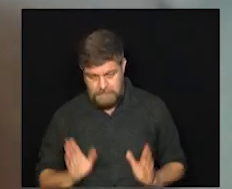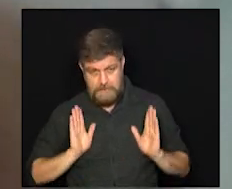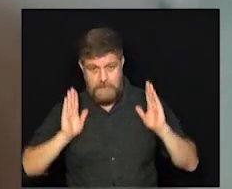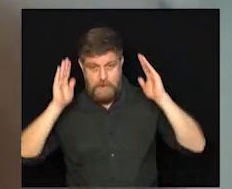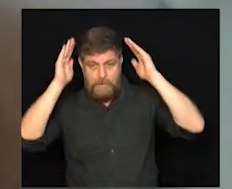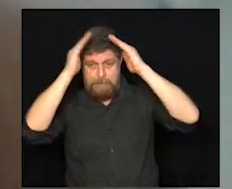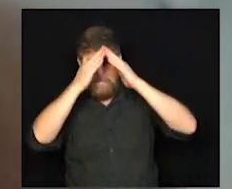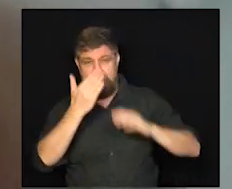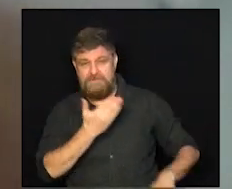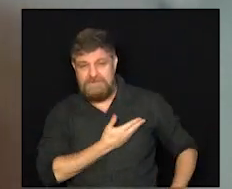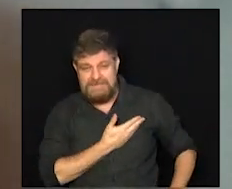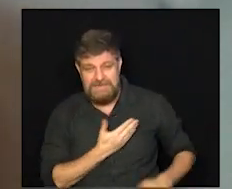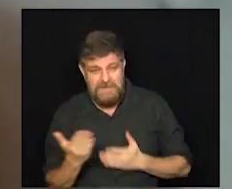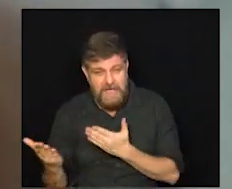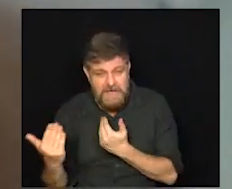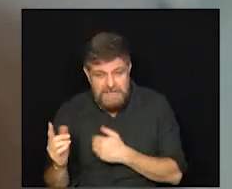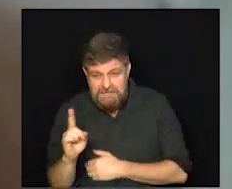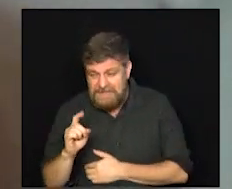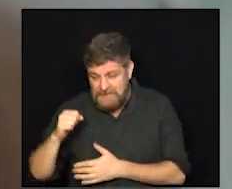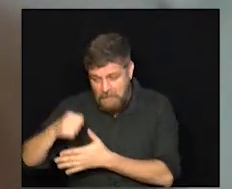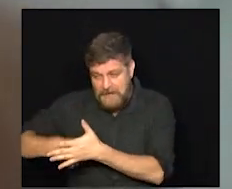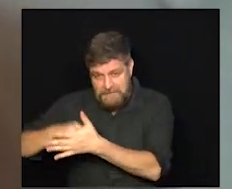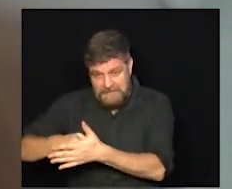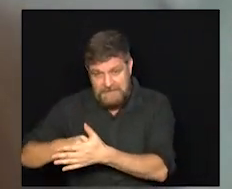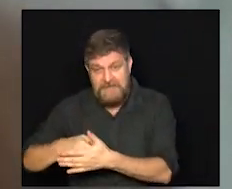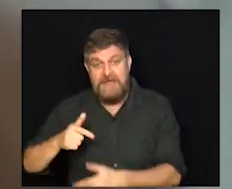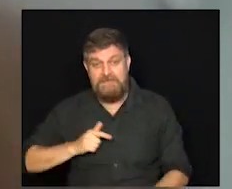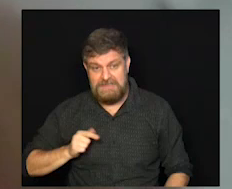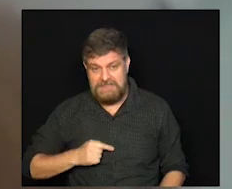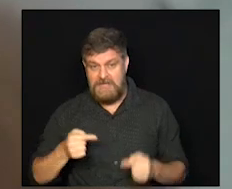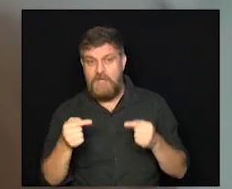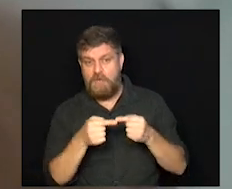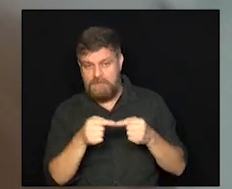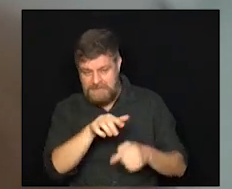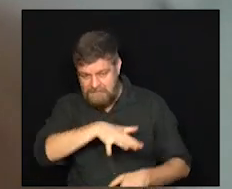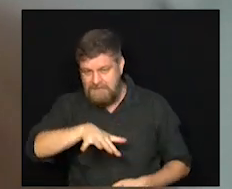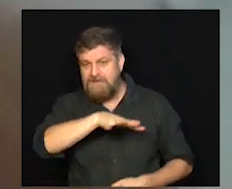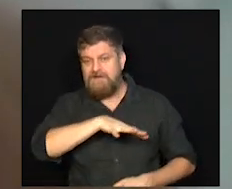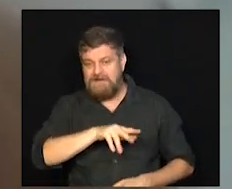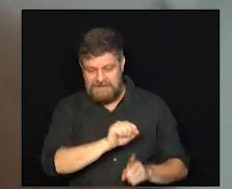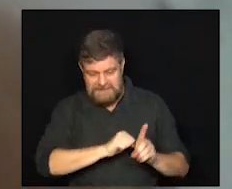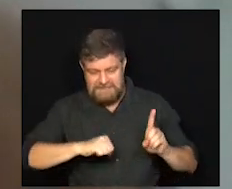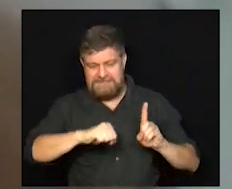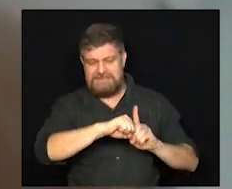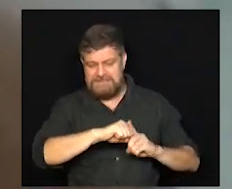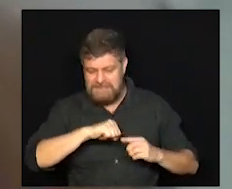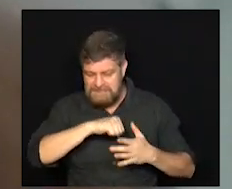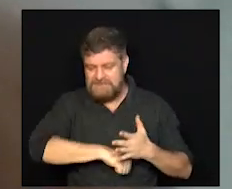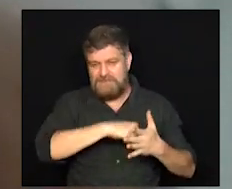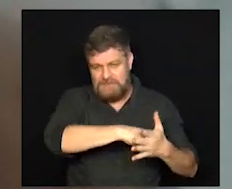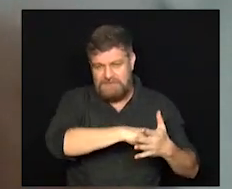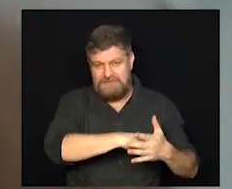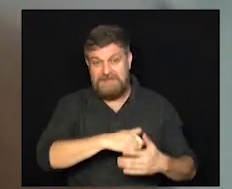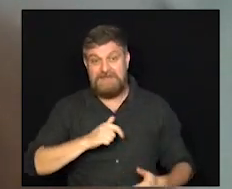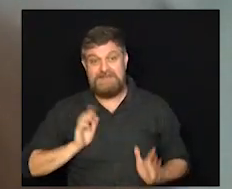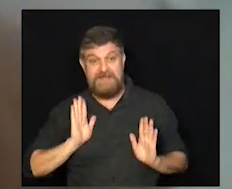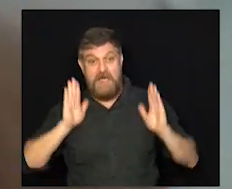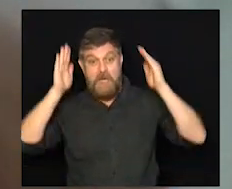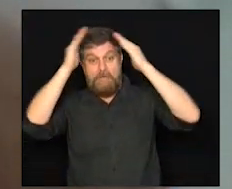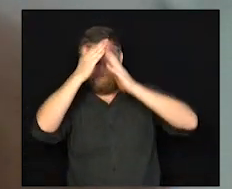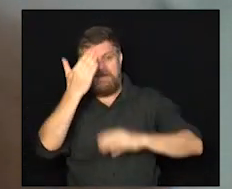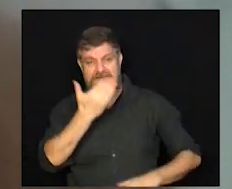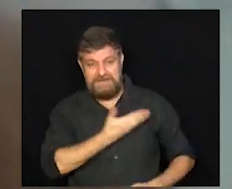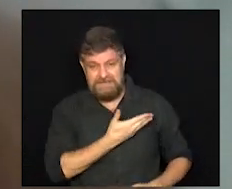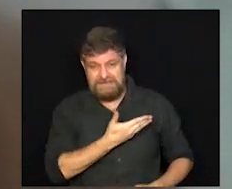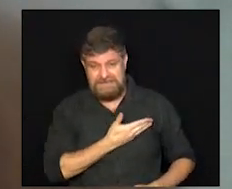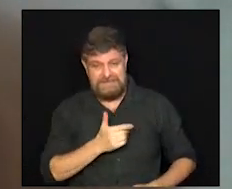jovem, não era militante, mas era muito ligado ao peronismo, e hoje ele traz, assim, uma mensagem forte, alguém que foi